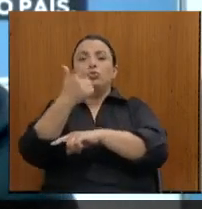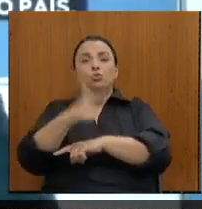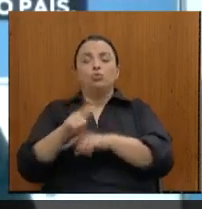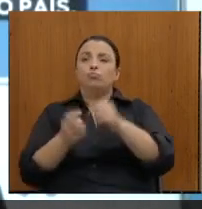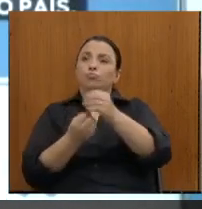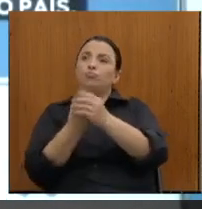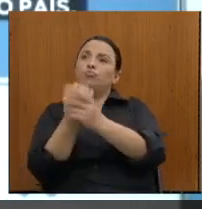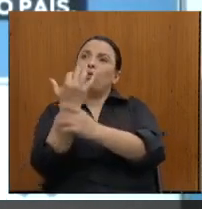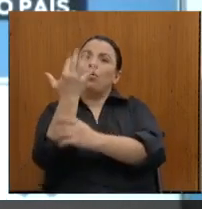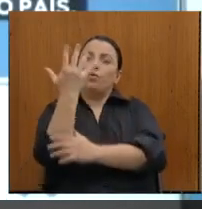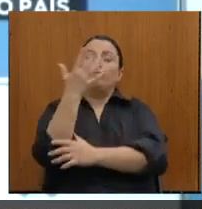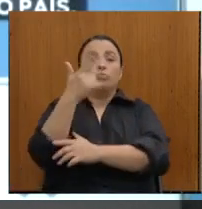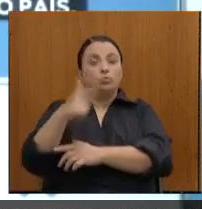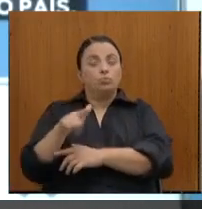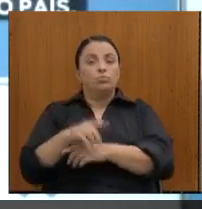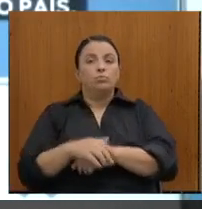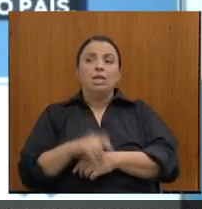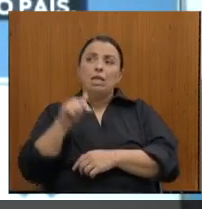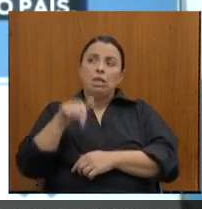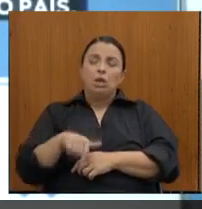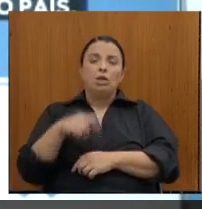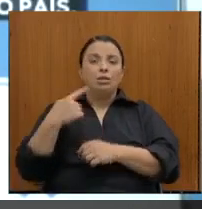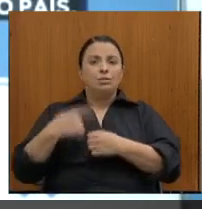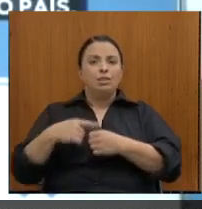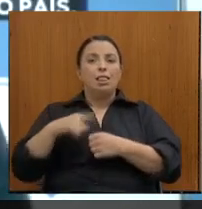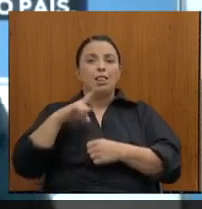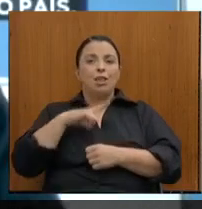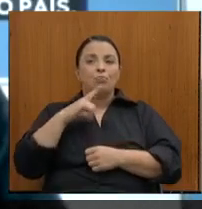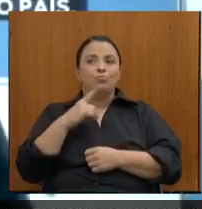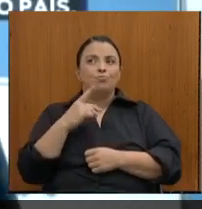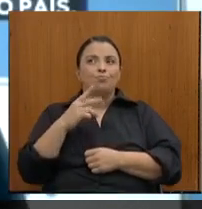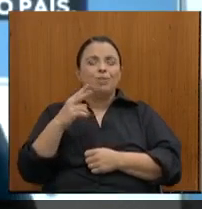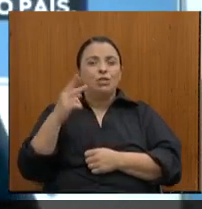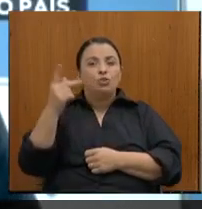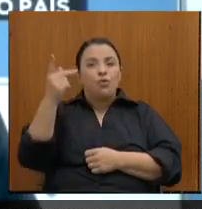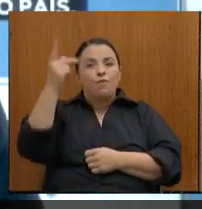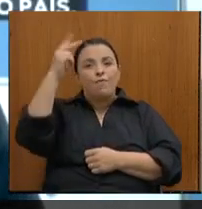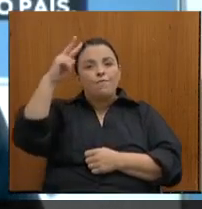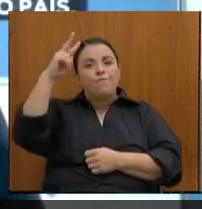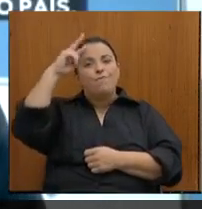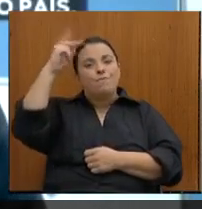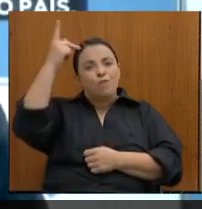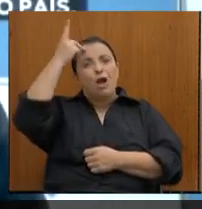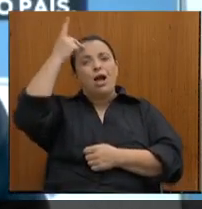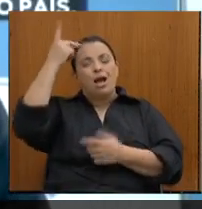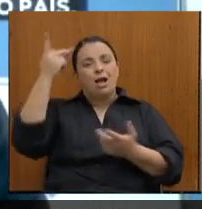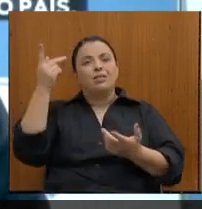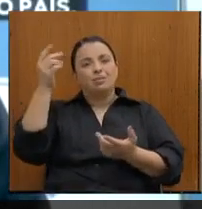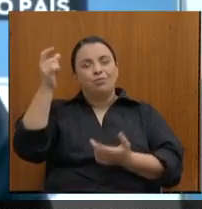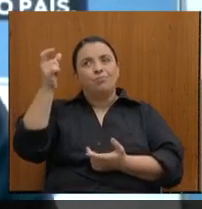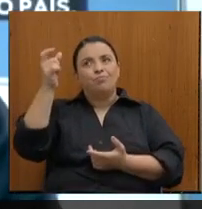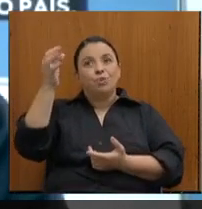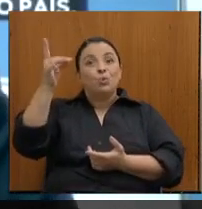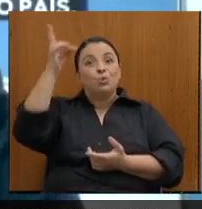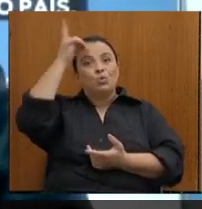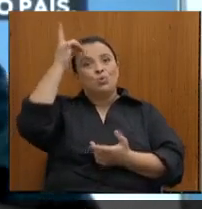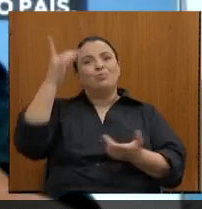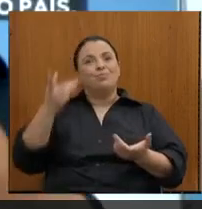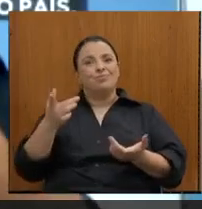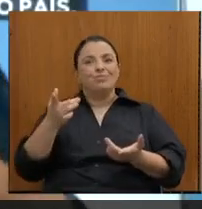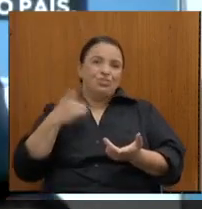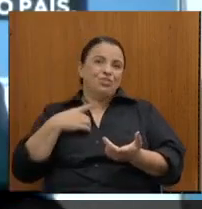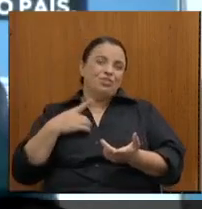geração de energia limpa Oi e o surgimento do hidrogênio pode a